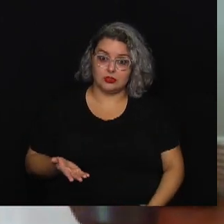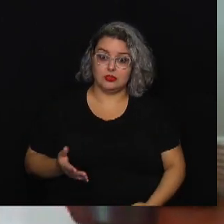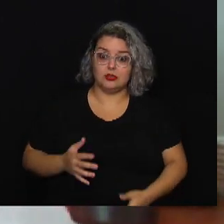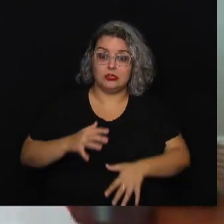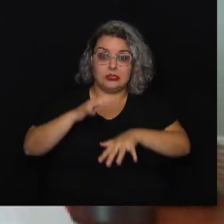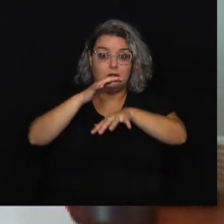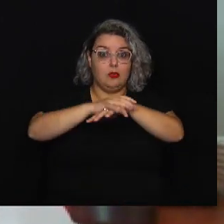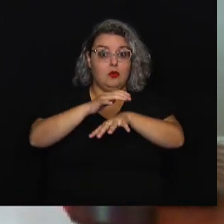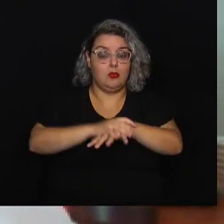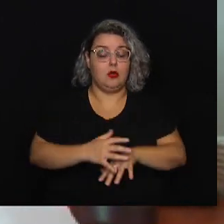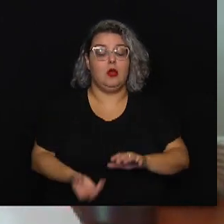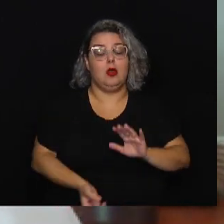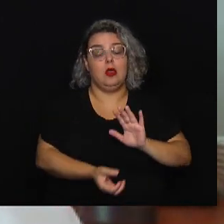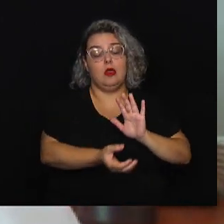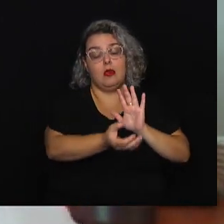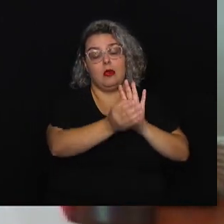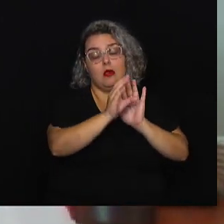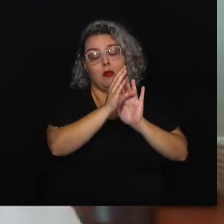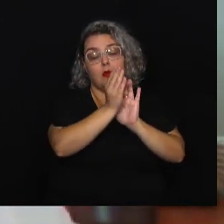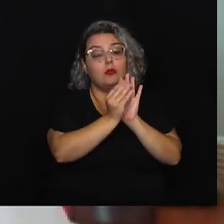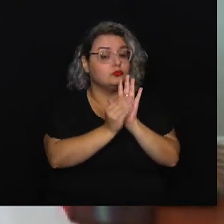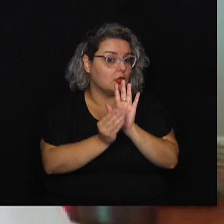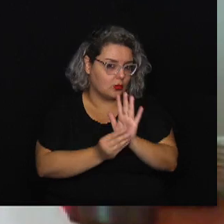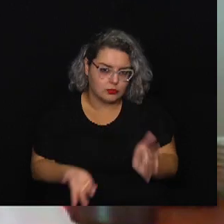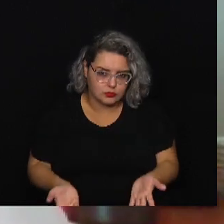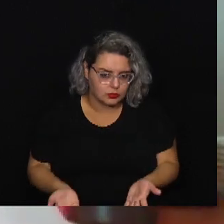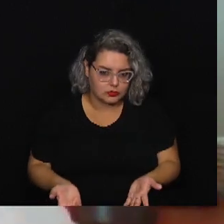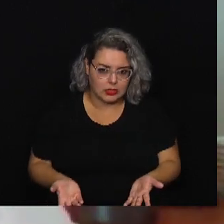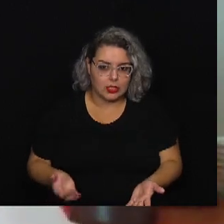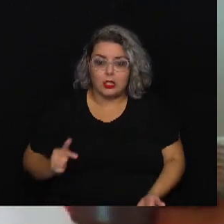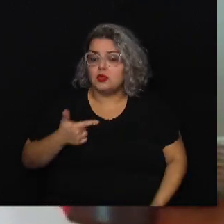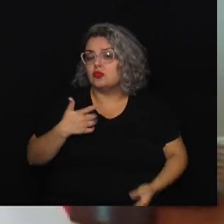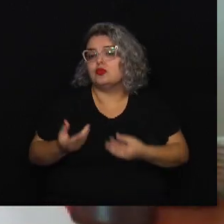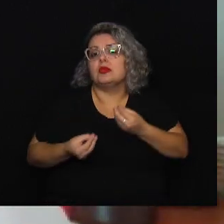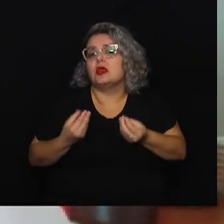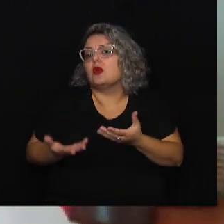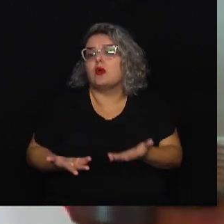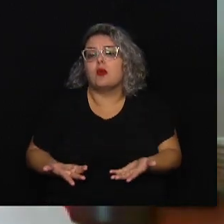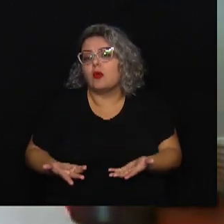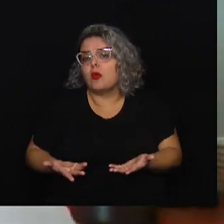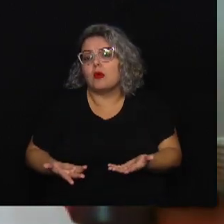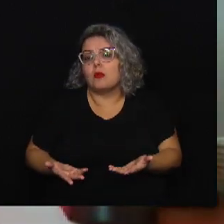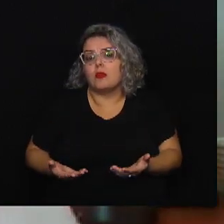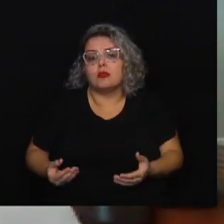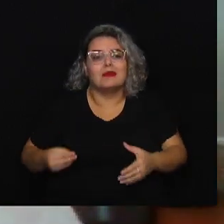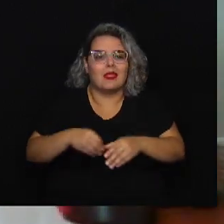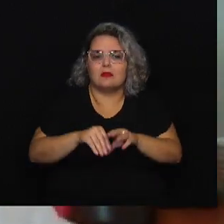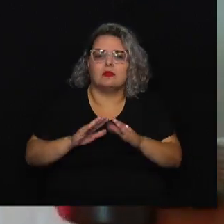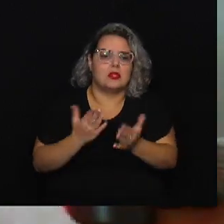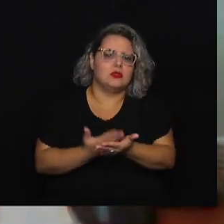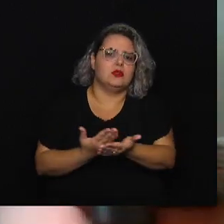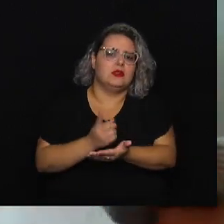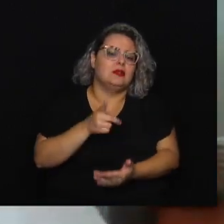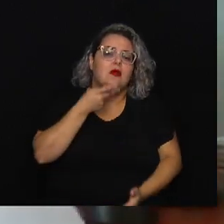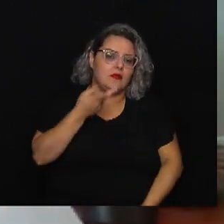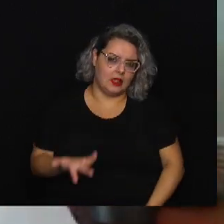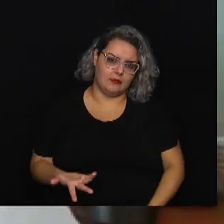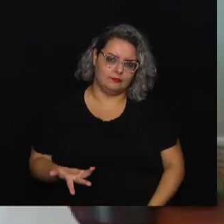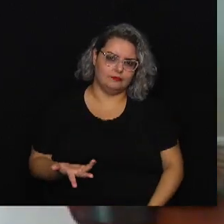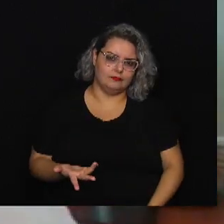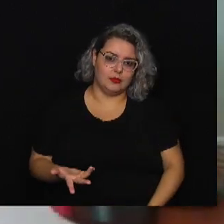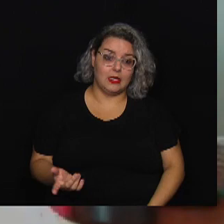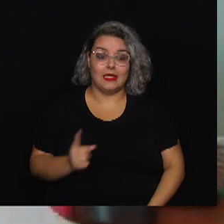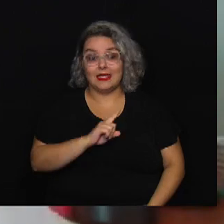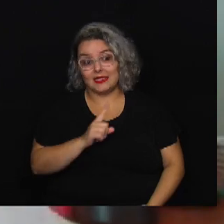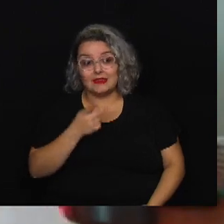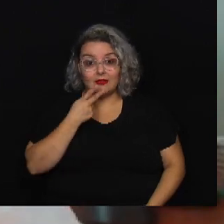conteúdos até, né? A escola está lá para isso, não dá para não abordar essas coisas na escola, né? E não abordar é abordar também.